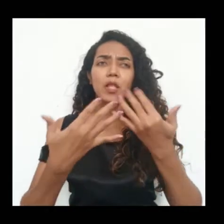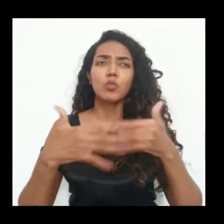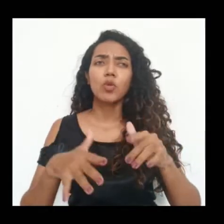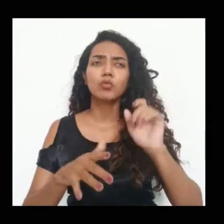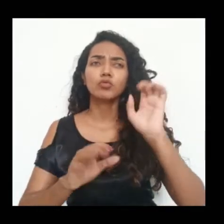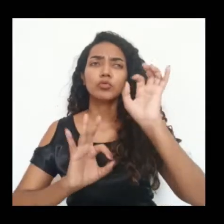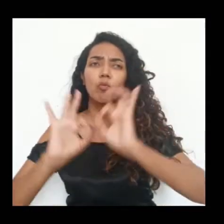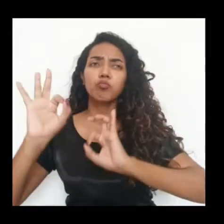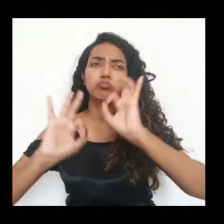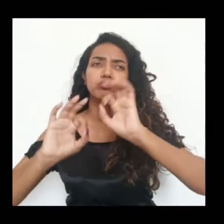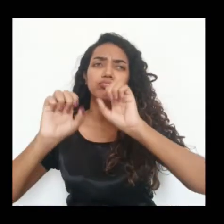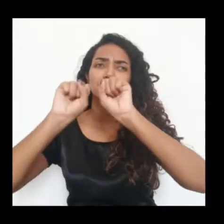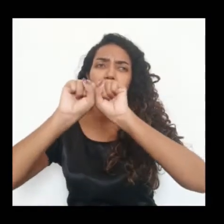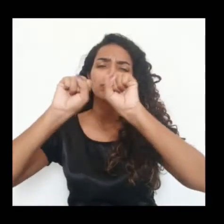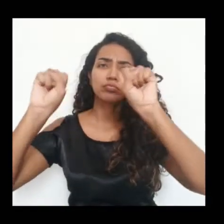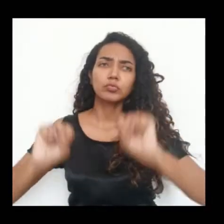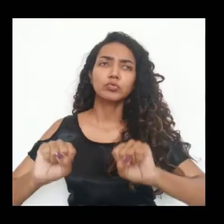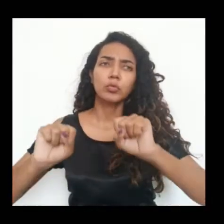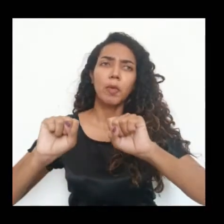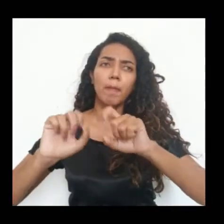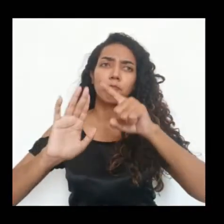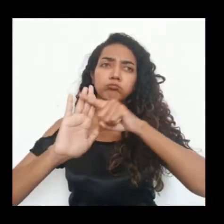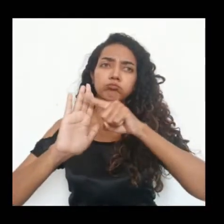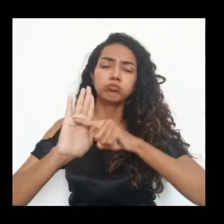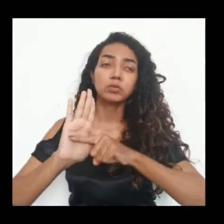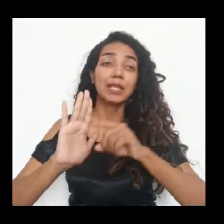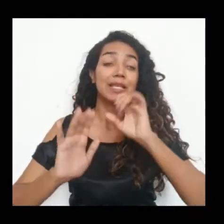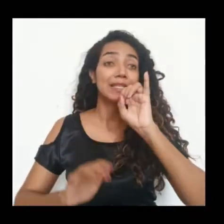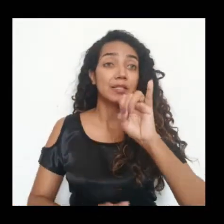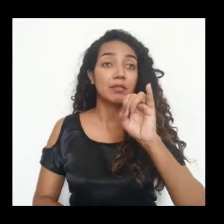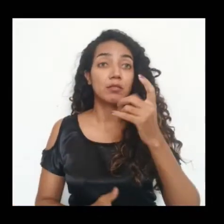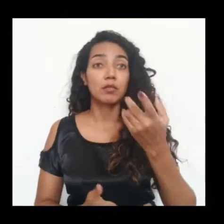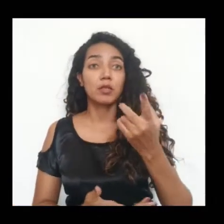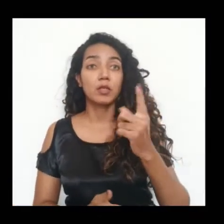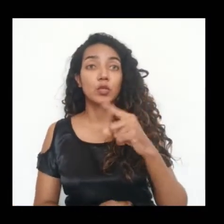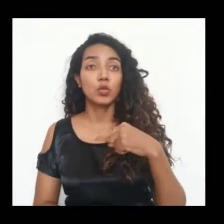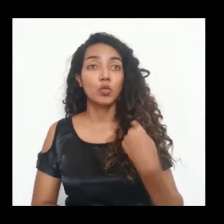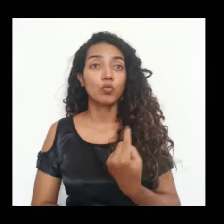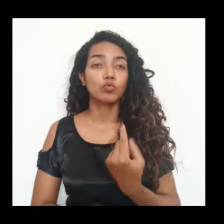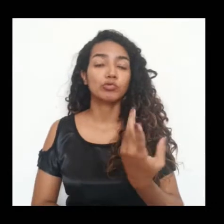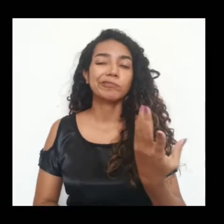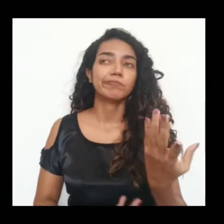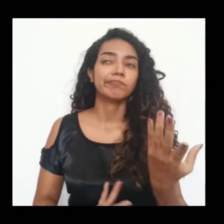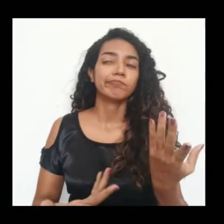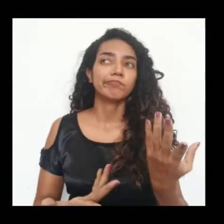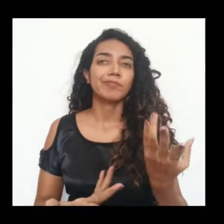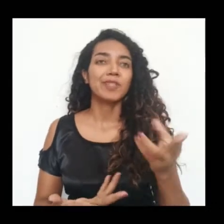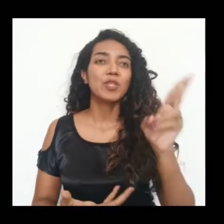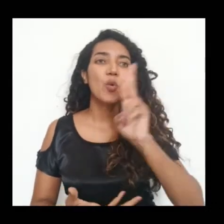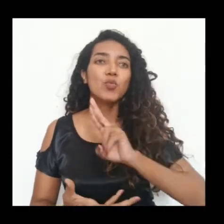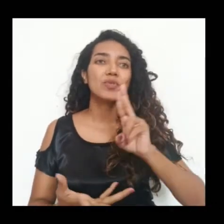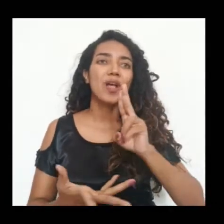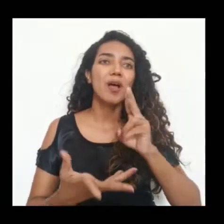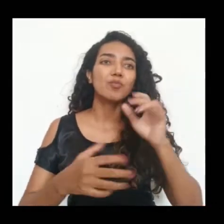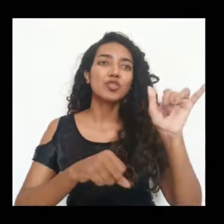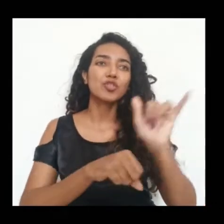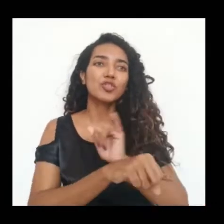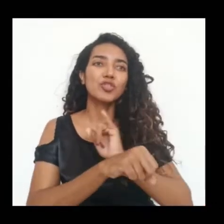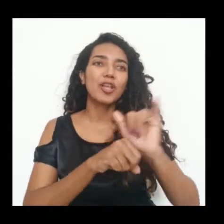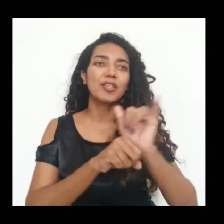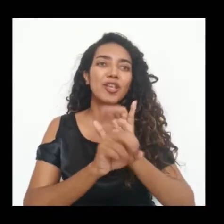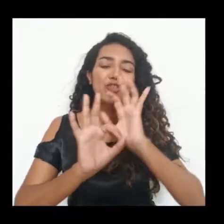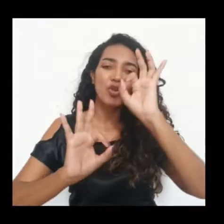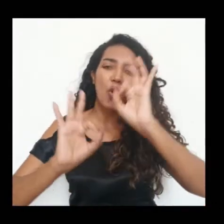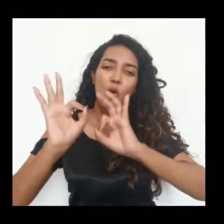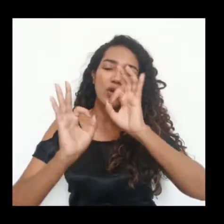sistemas, se a gente não utiliza nenhuma forma de agrupamento dos nossos arquivos,